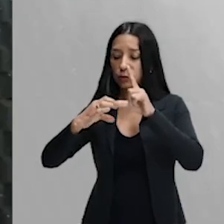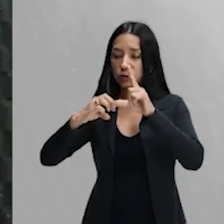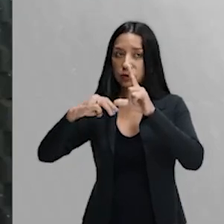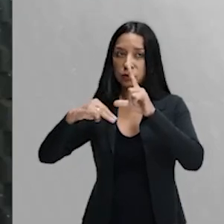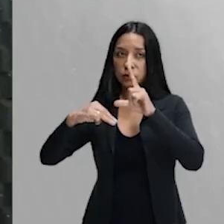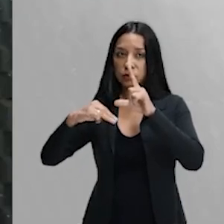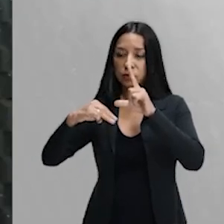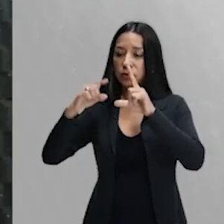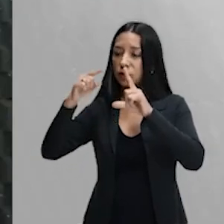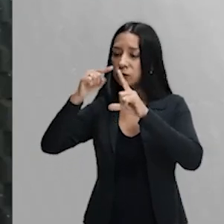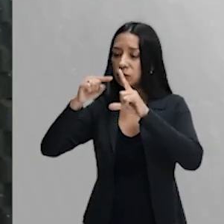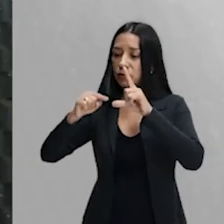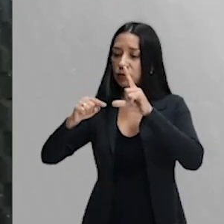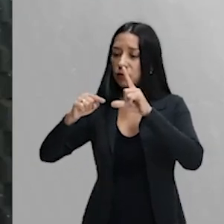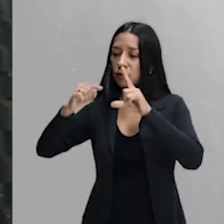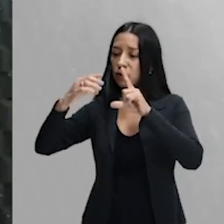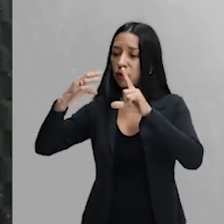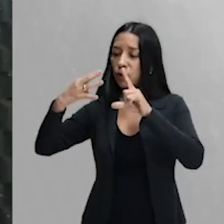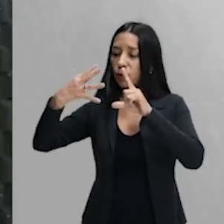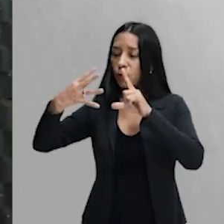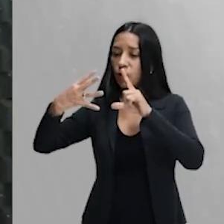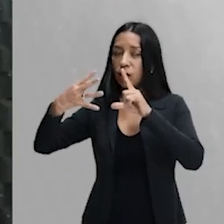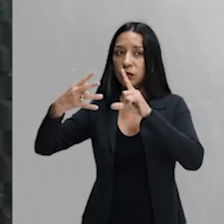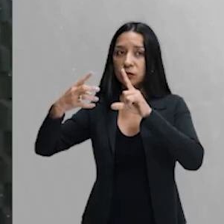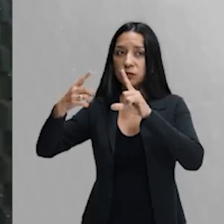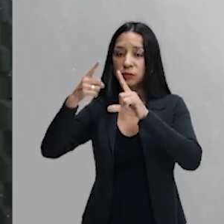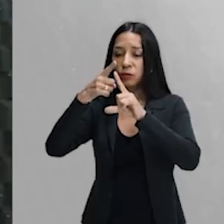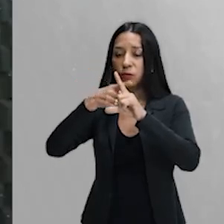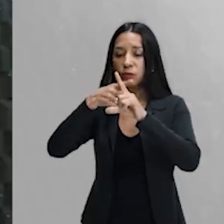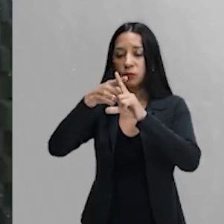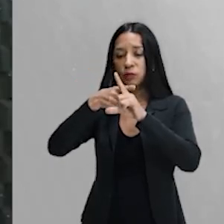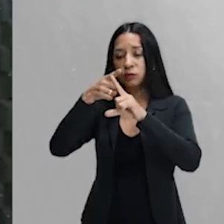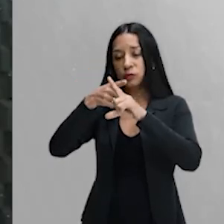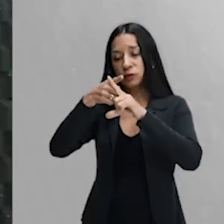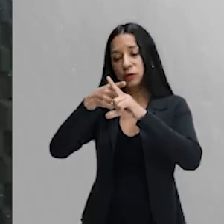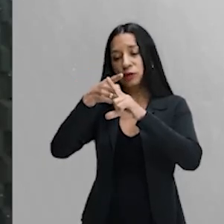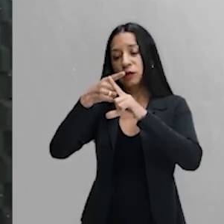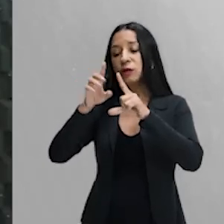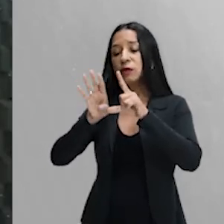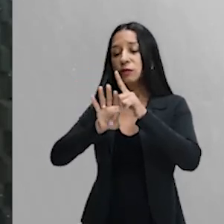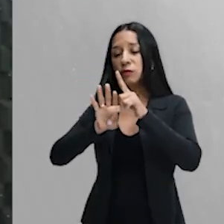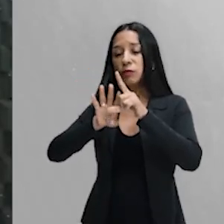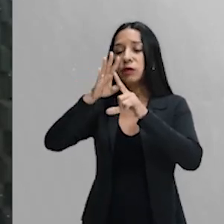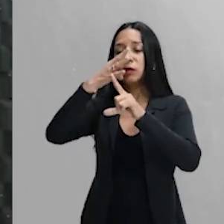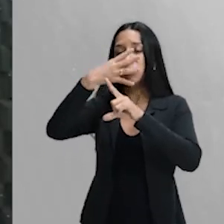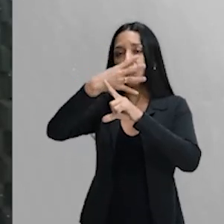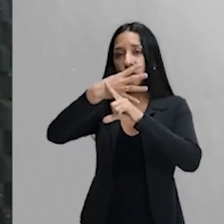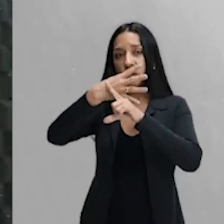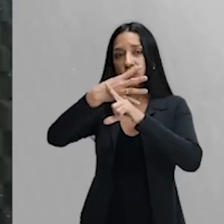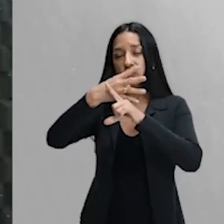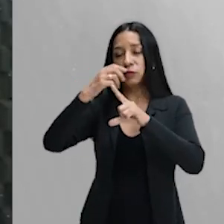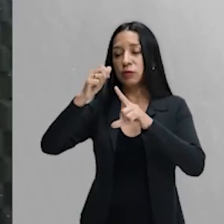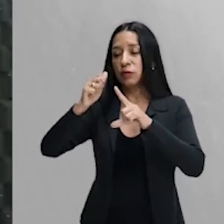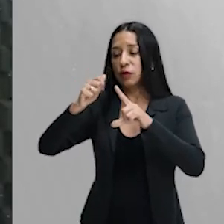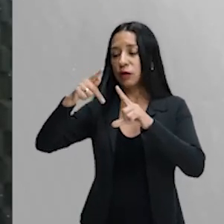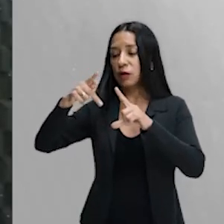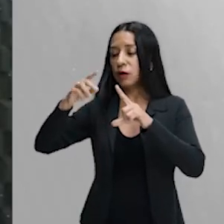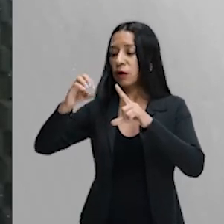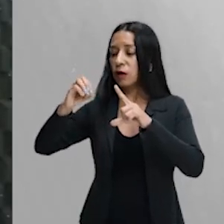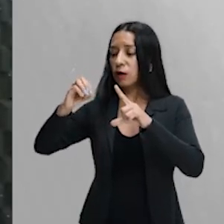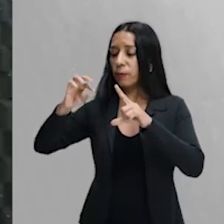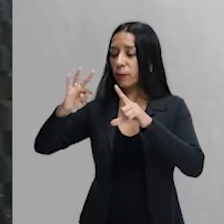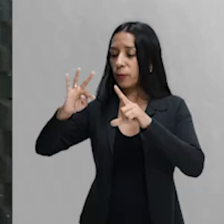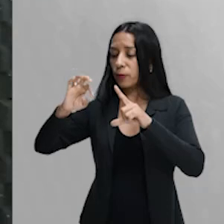esse lado mede 4, esse lado mede 4. Esse apótema é a altura do